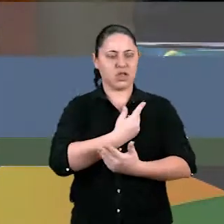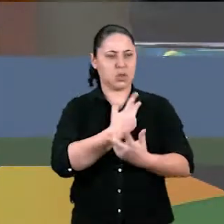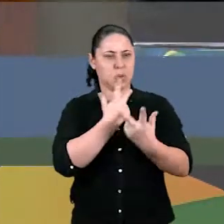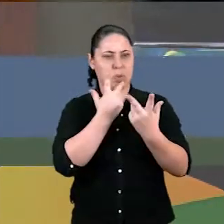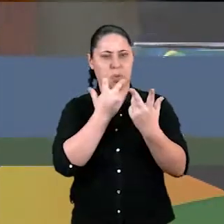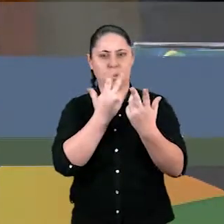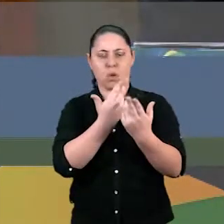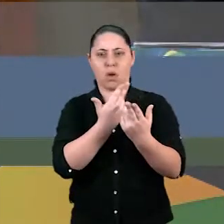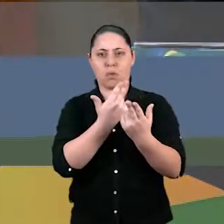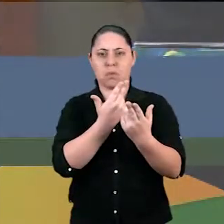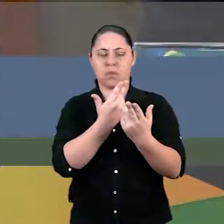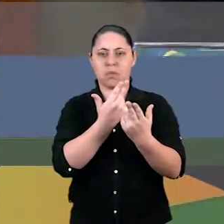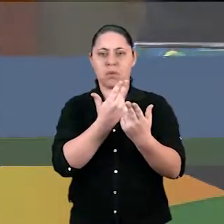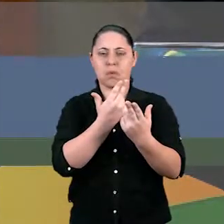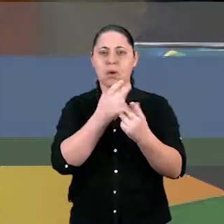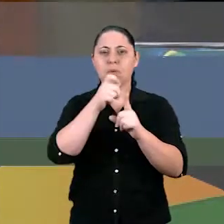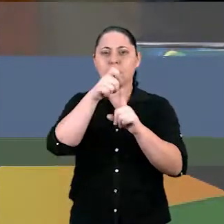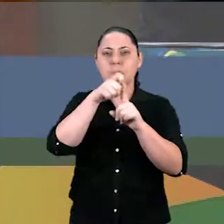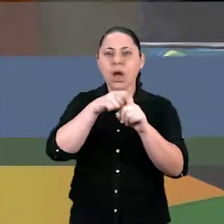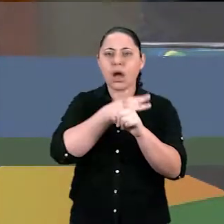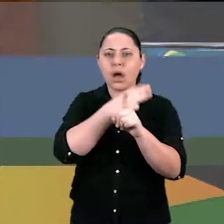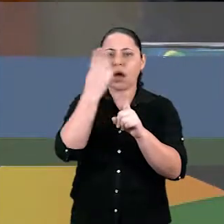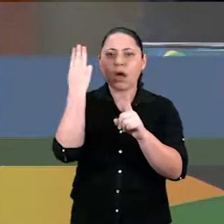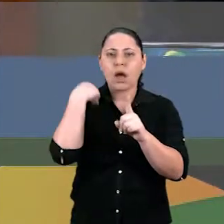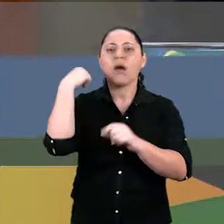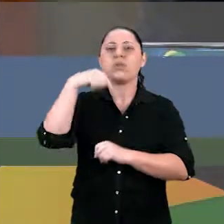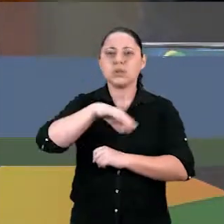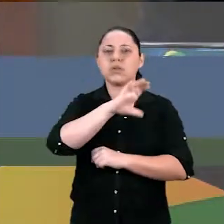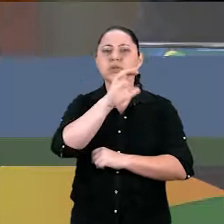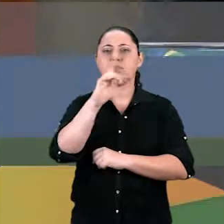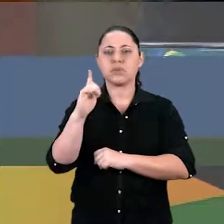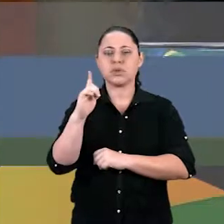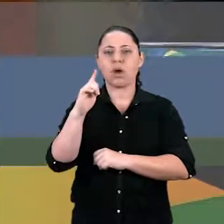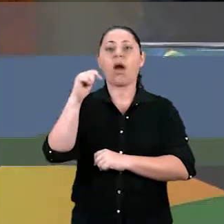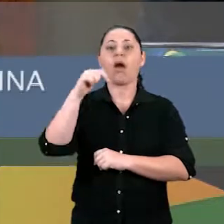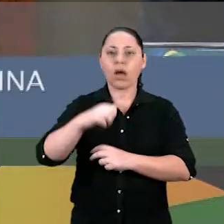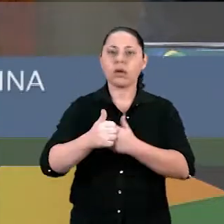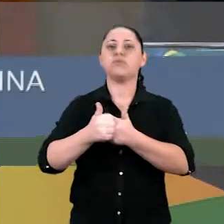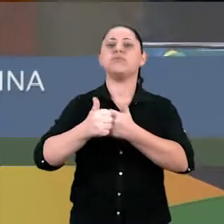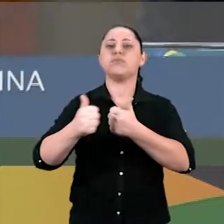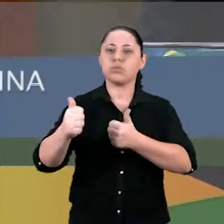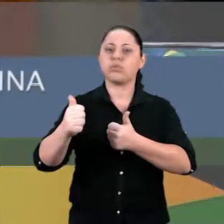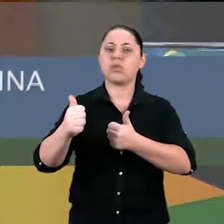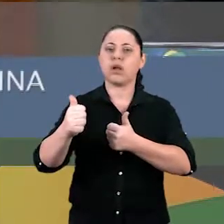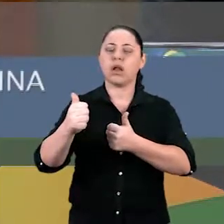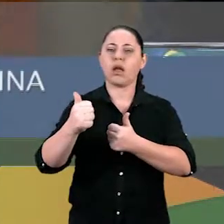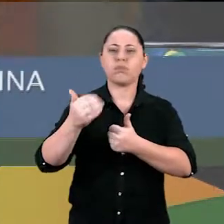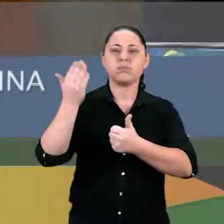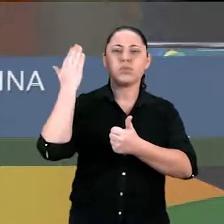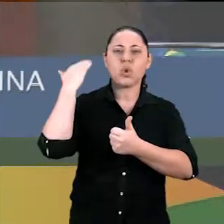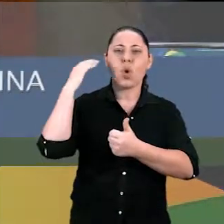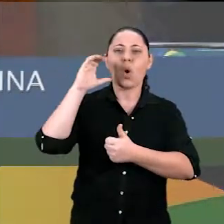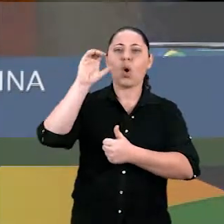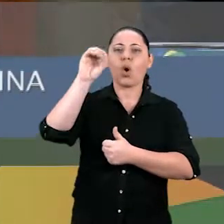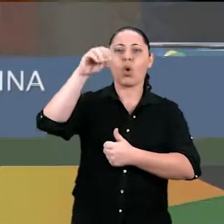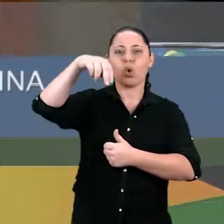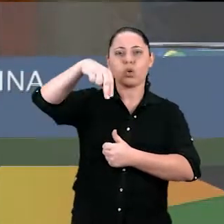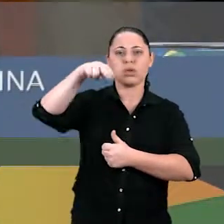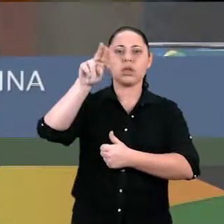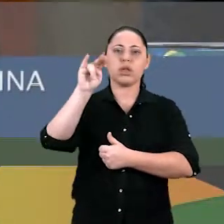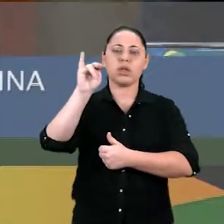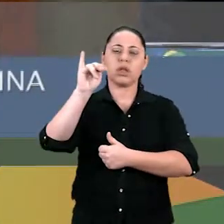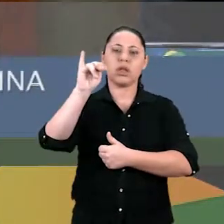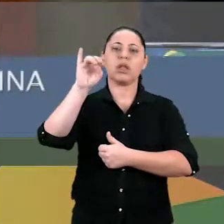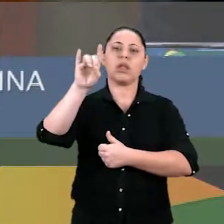No mês de maio de um outro ano, nesta cidade de Campo Grande, neste tribunal, num evento chamado